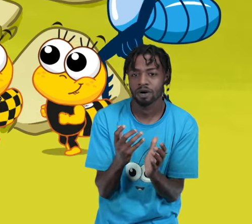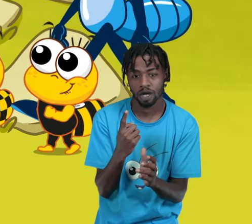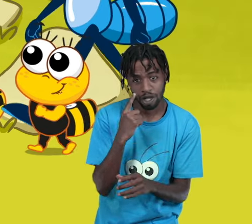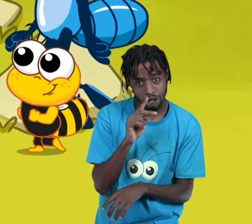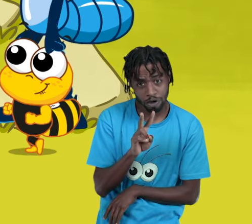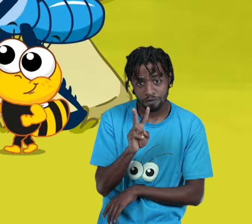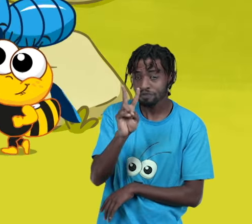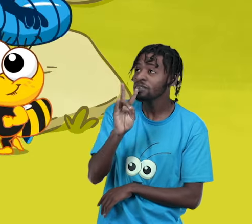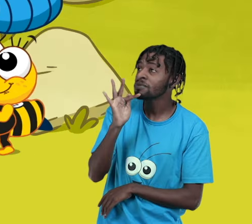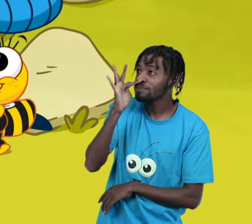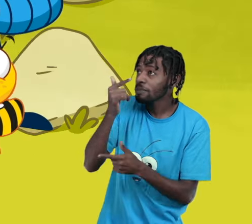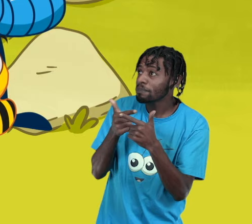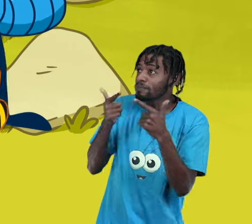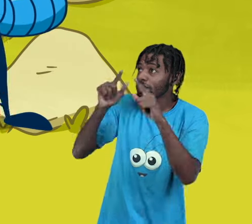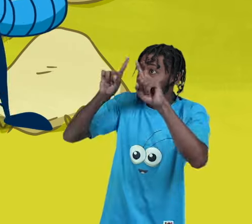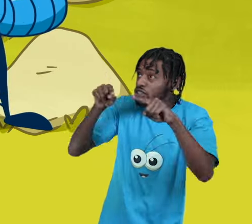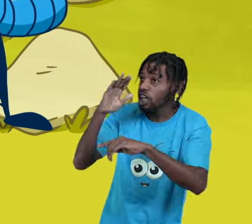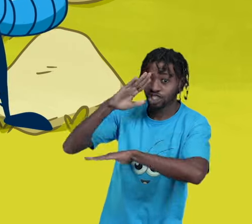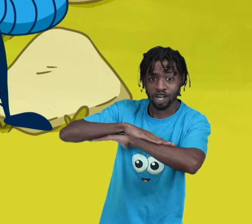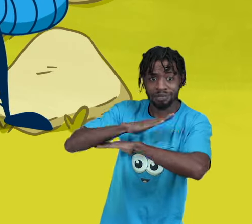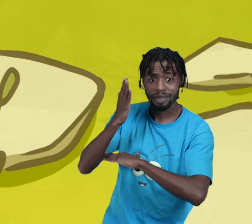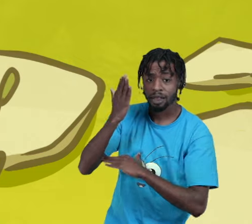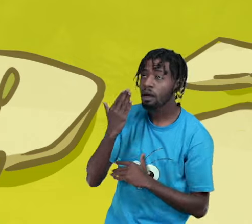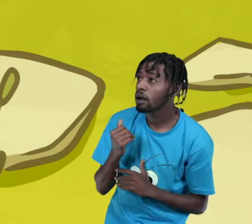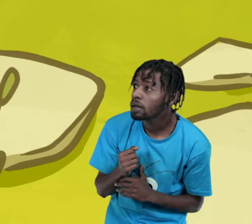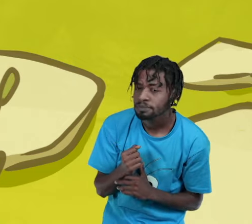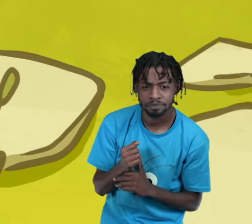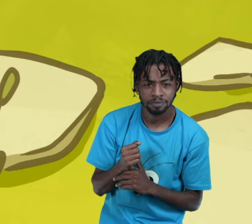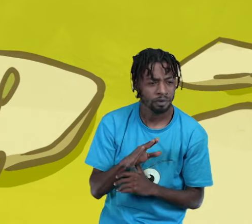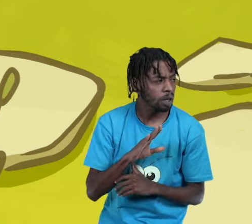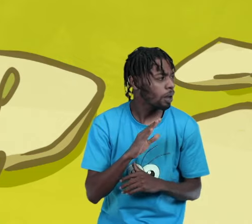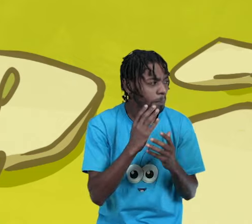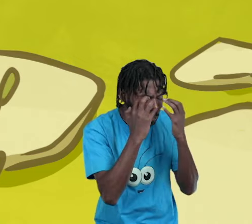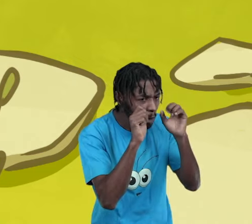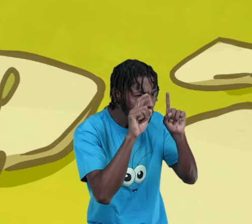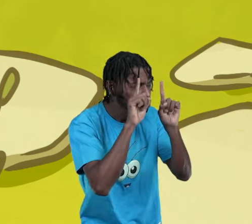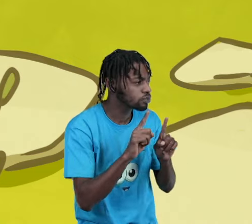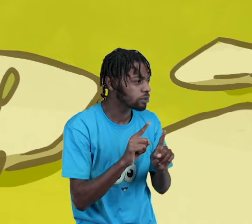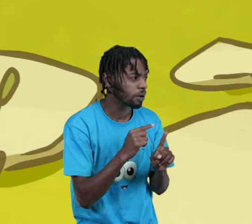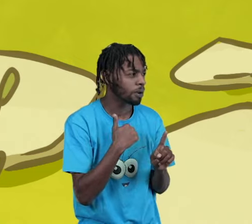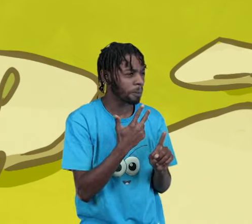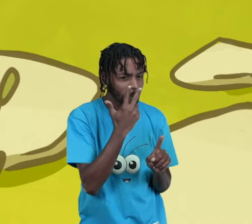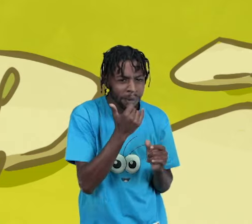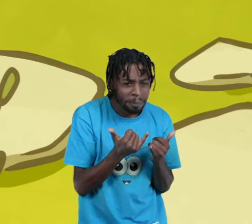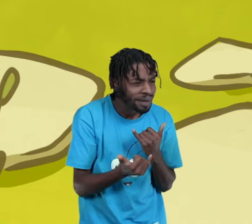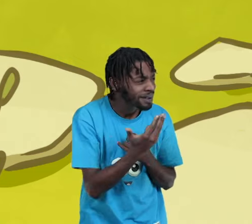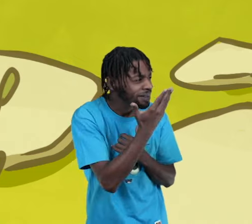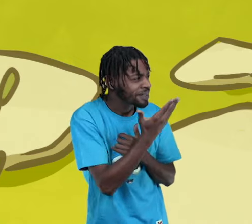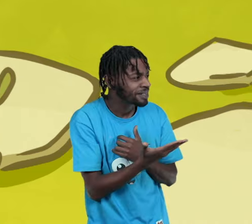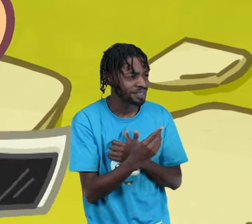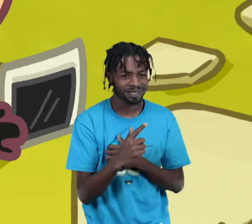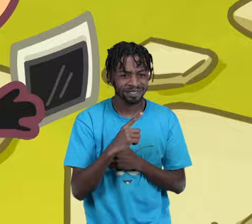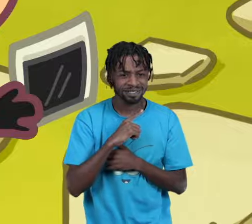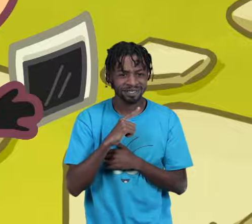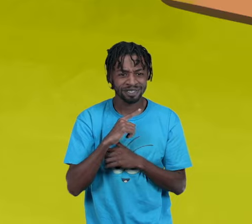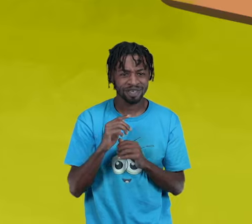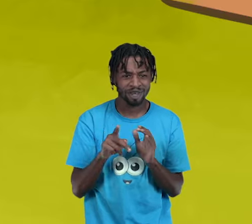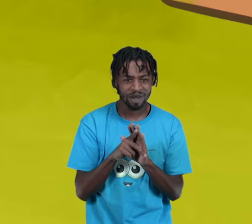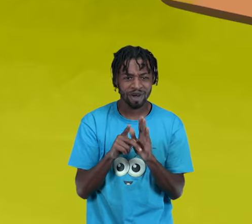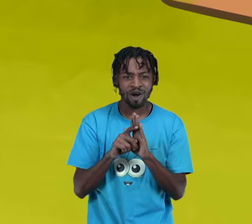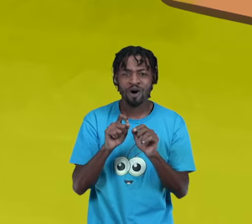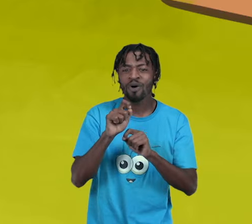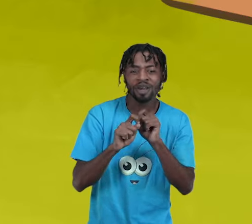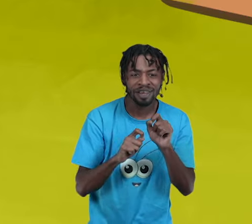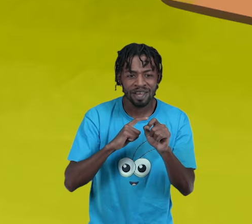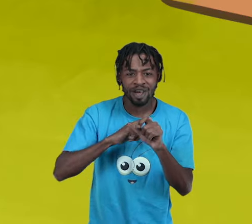Desculpe, turma. É que eu vi um trevinho na janela. Bob Zoom, você parece um cometa em um escorregador invisível.